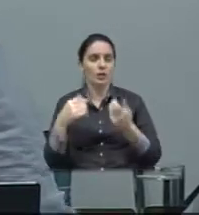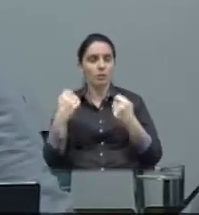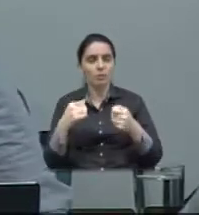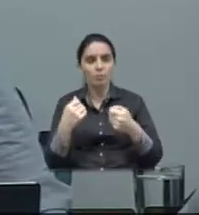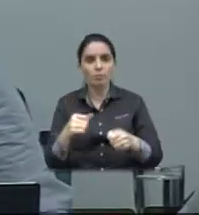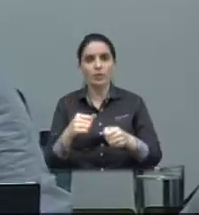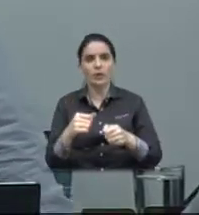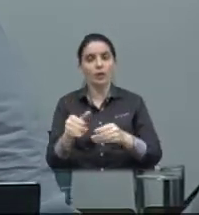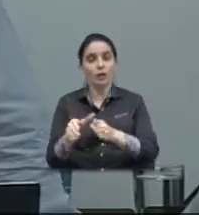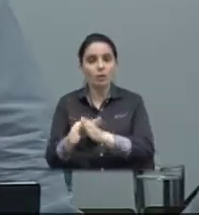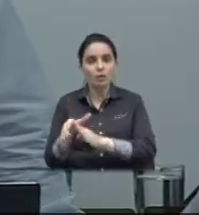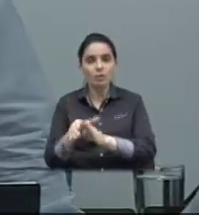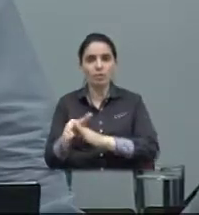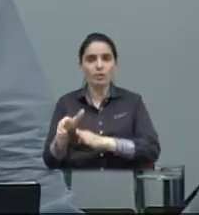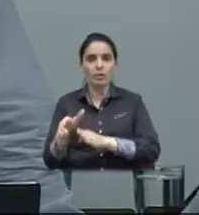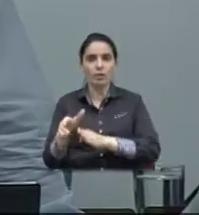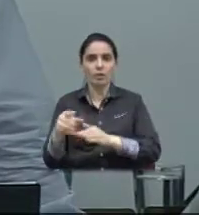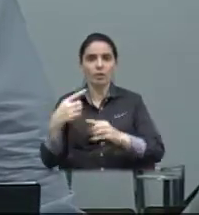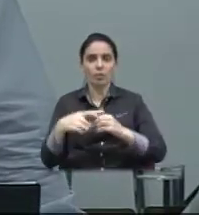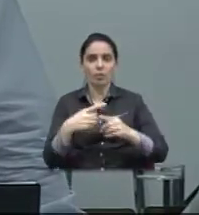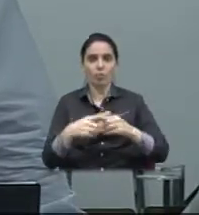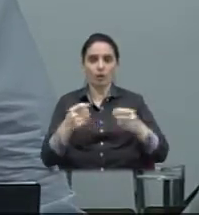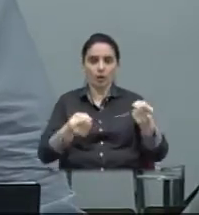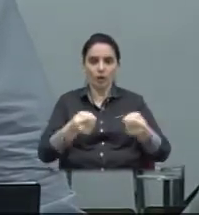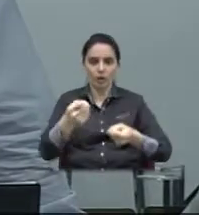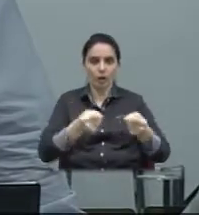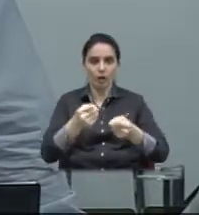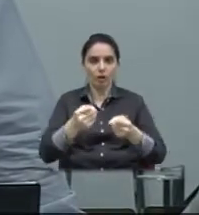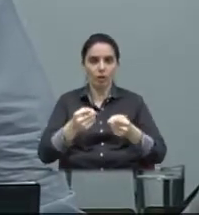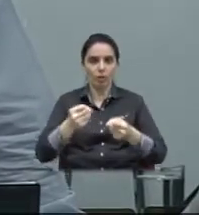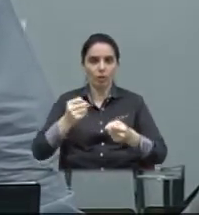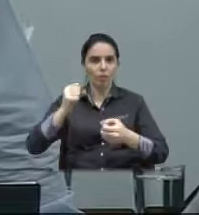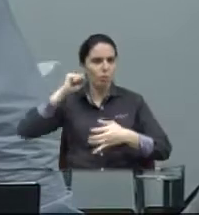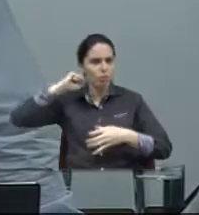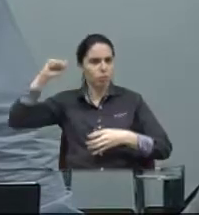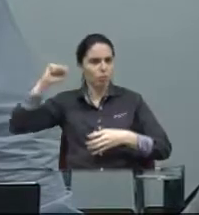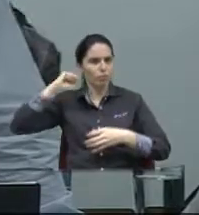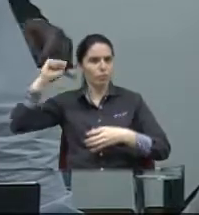se você colocar um som, você tem que escutar em algum lugar. E como não tem um lugar